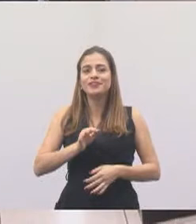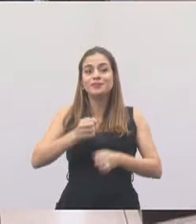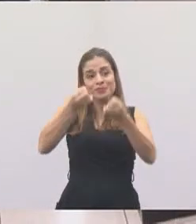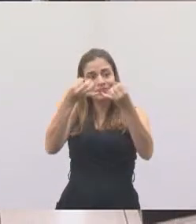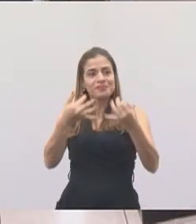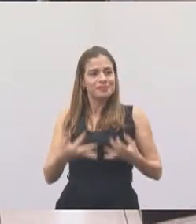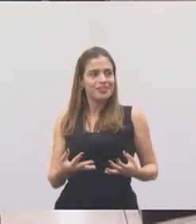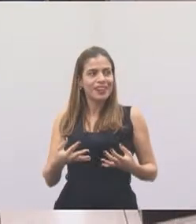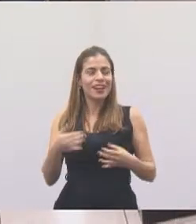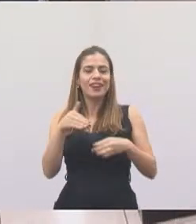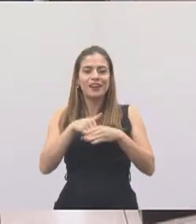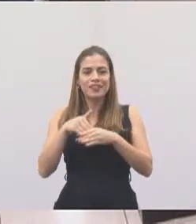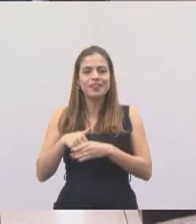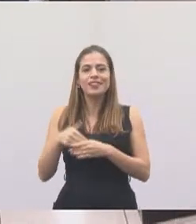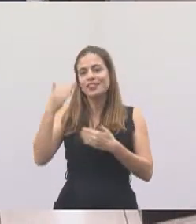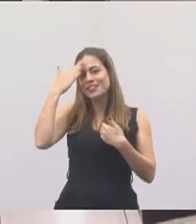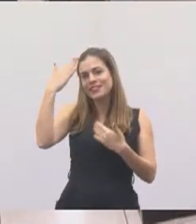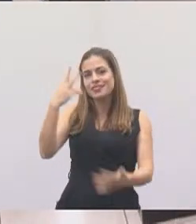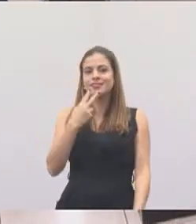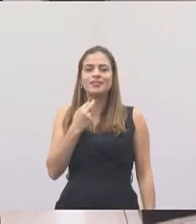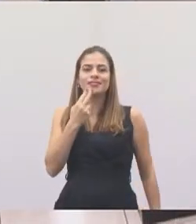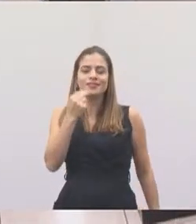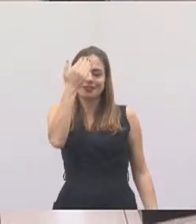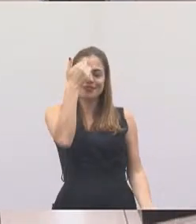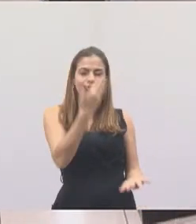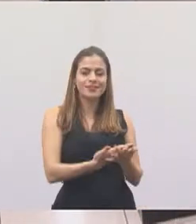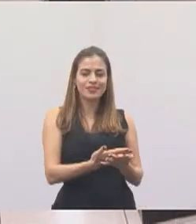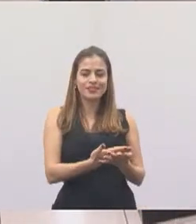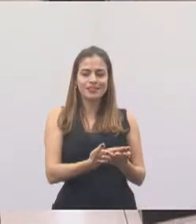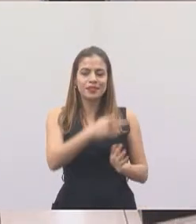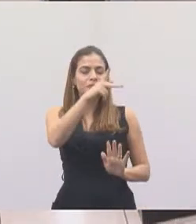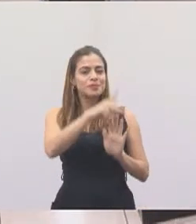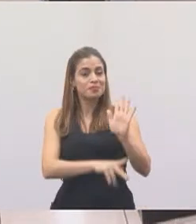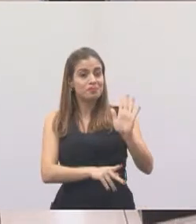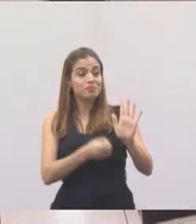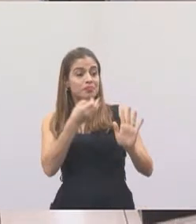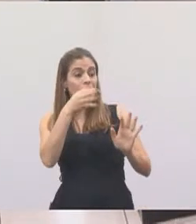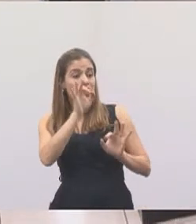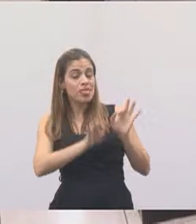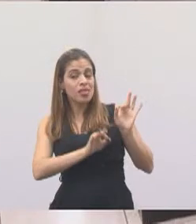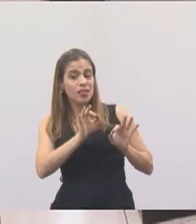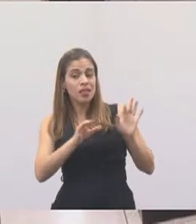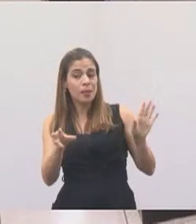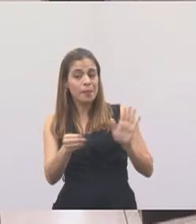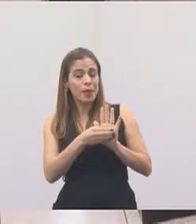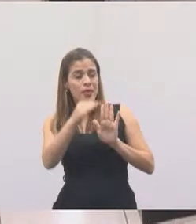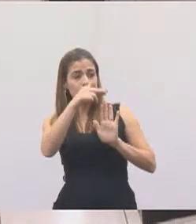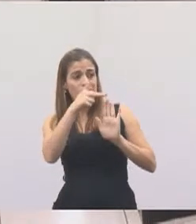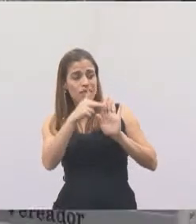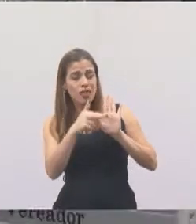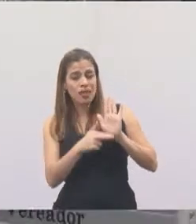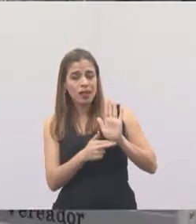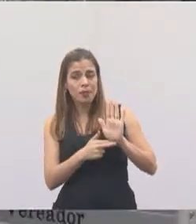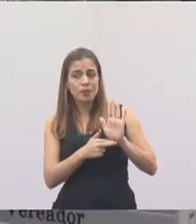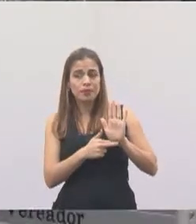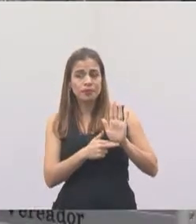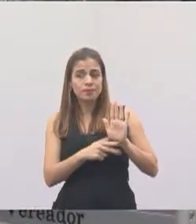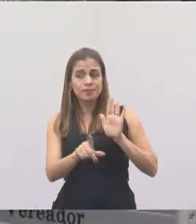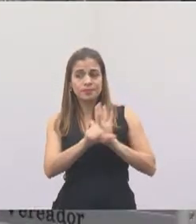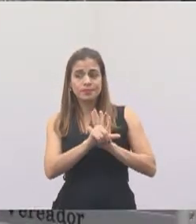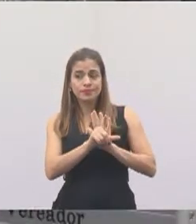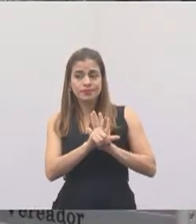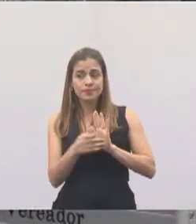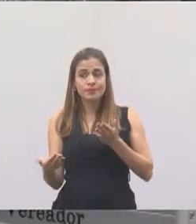agradecer ao vereador Valmir pela confiança, dizer que o projeto está bem elaborado dentro das normas e da legislação em